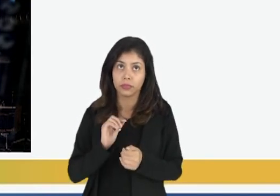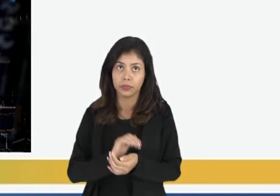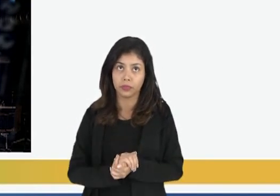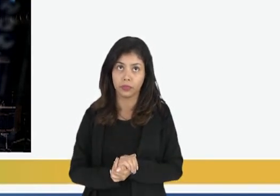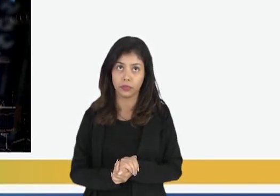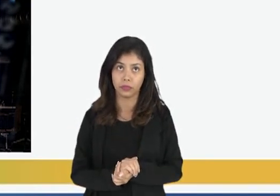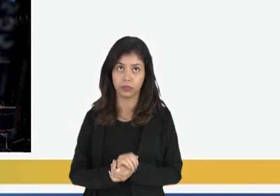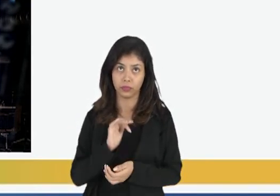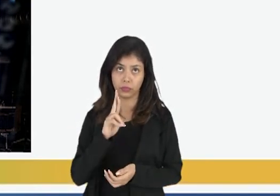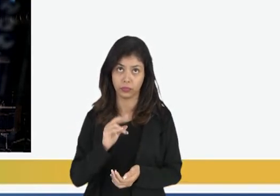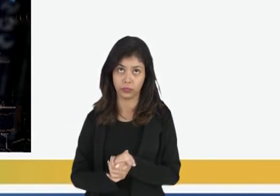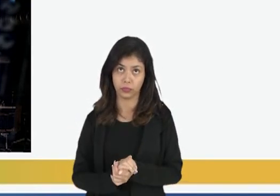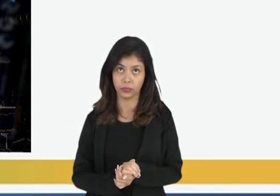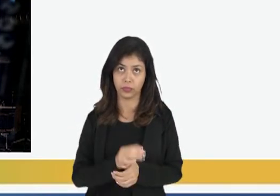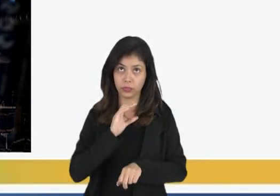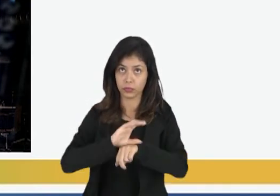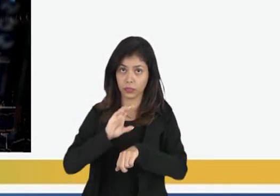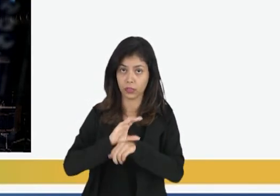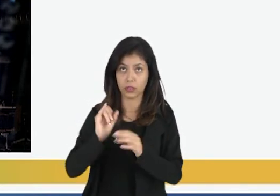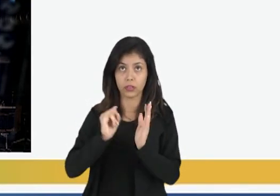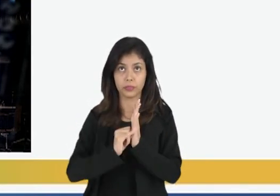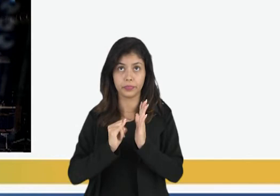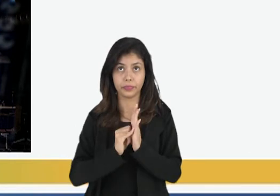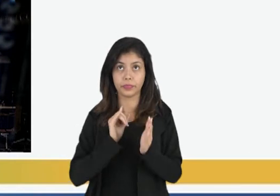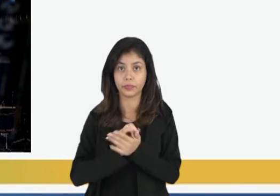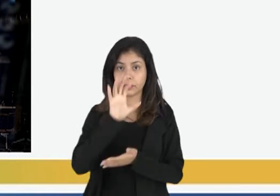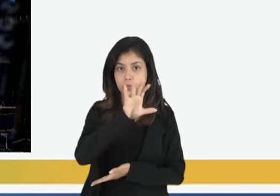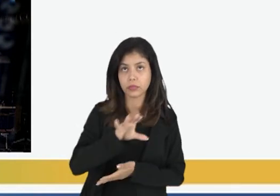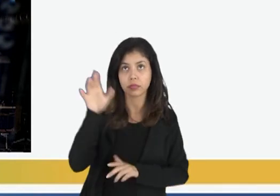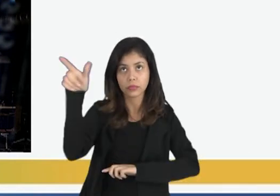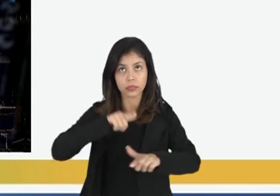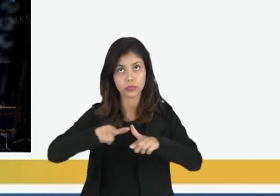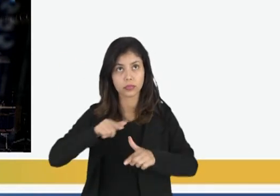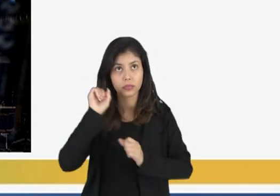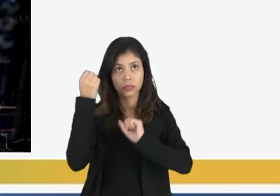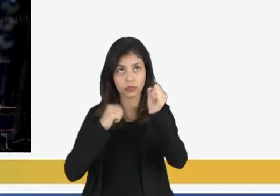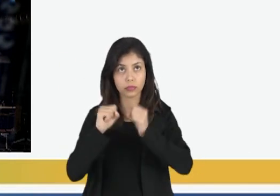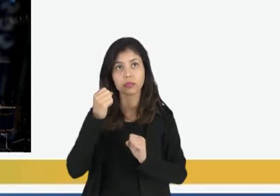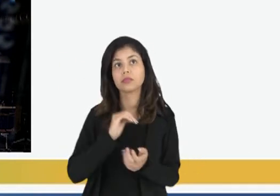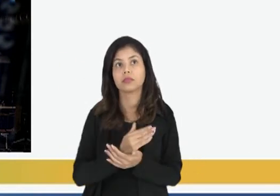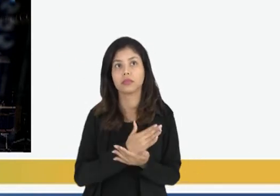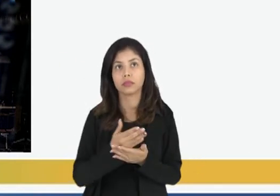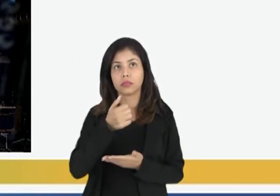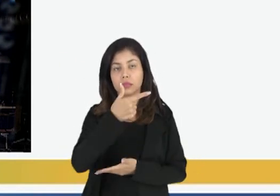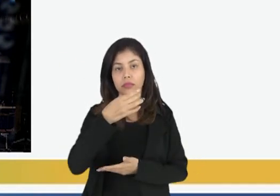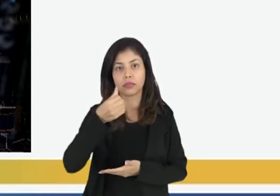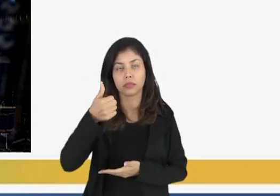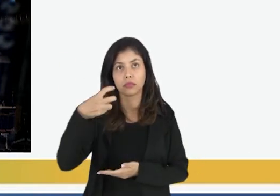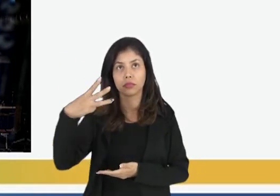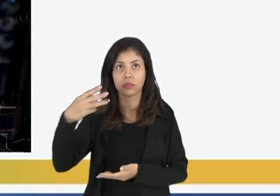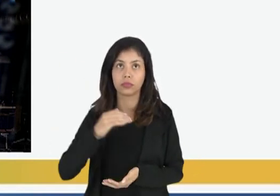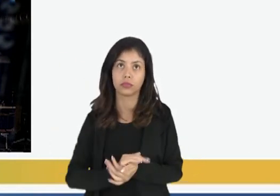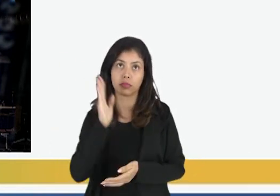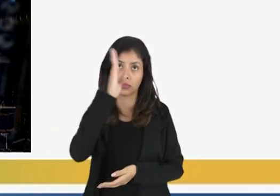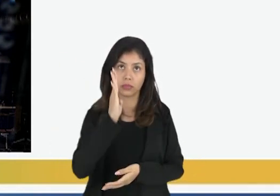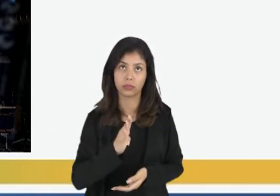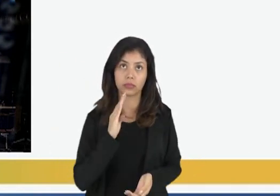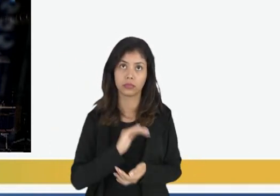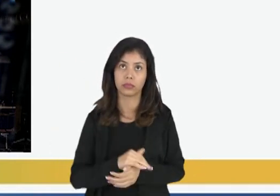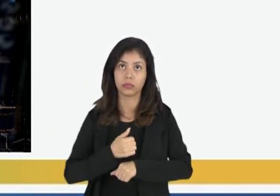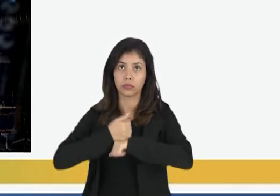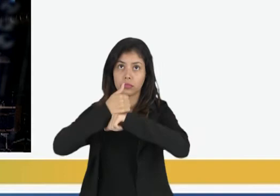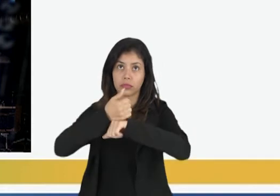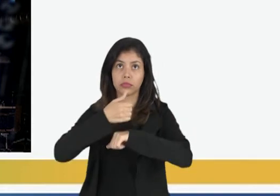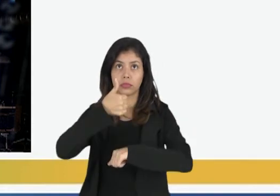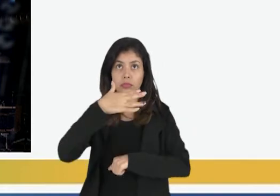Realizado para subsidiar a oferta de cursos da instituição, o Mapa do Trabalho Industrial indica que até 2023 o Brasil